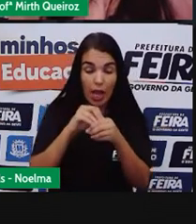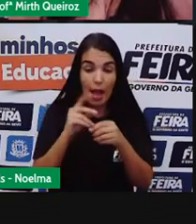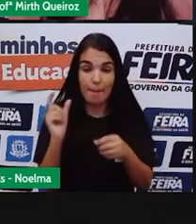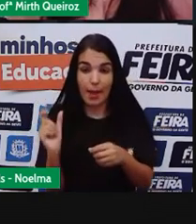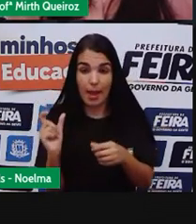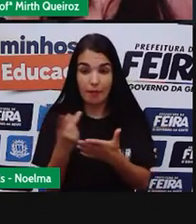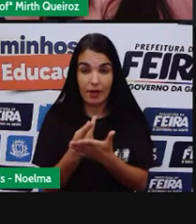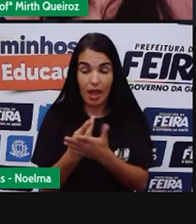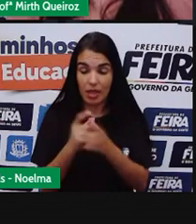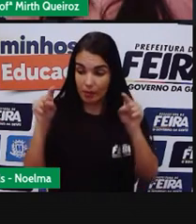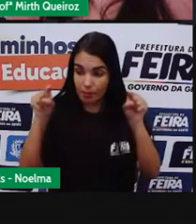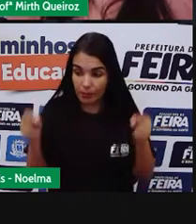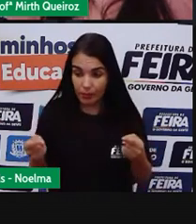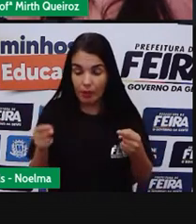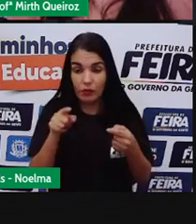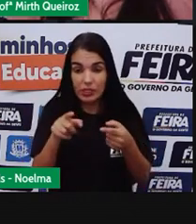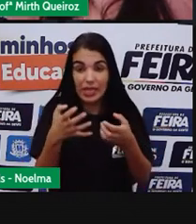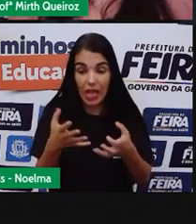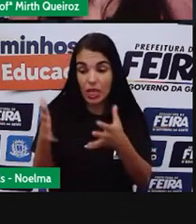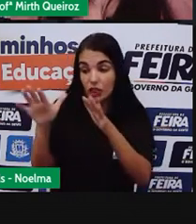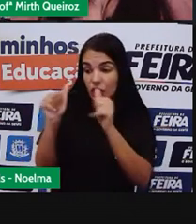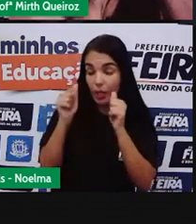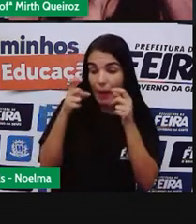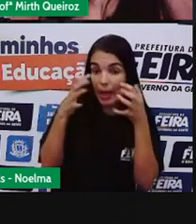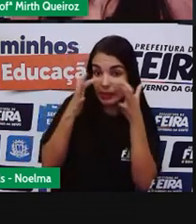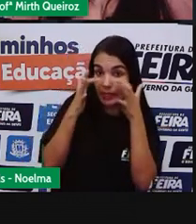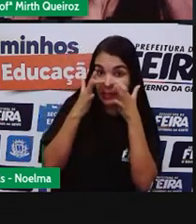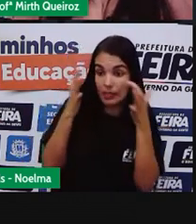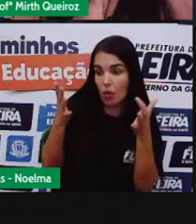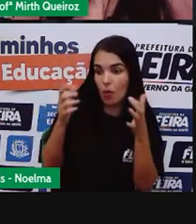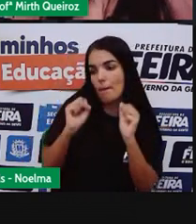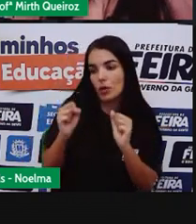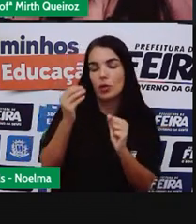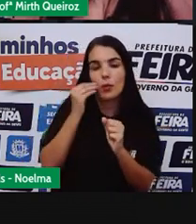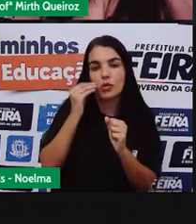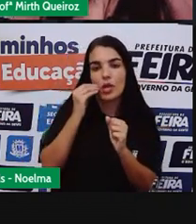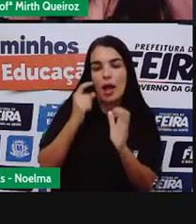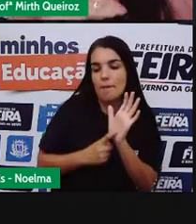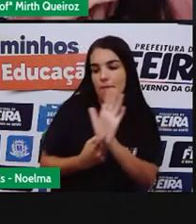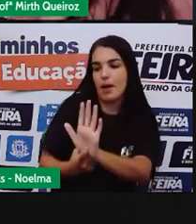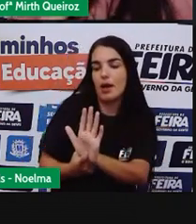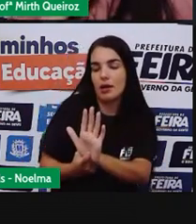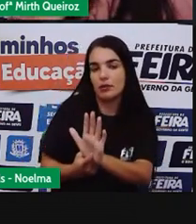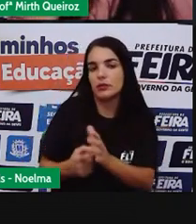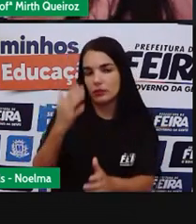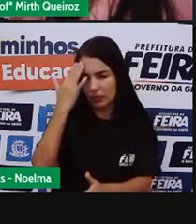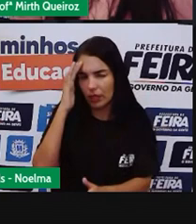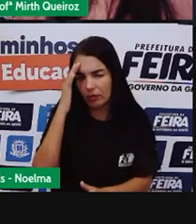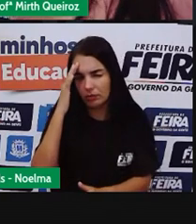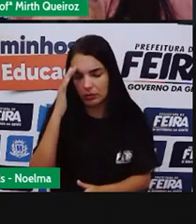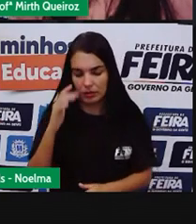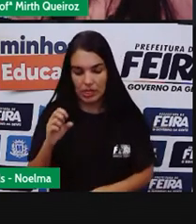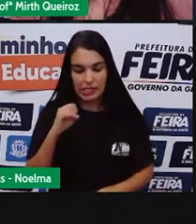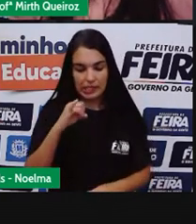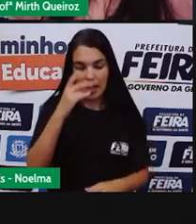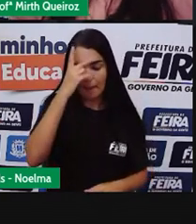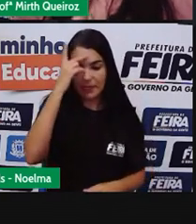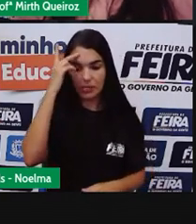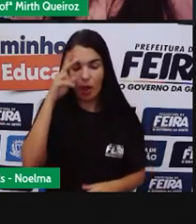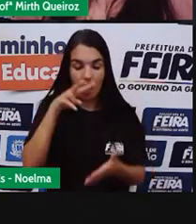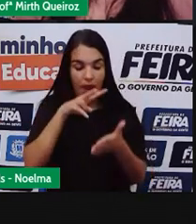que você quer chamar a atenção para aquela palavra. Ao contrário do que é sua intenção, de que a pessoa que